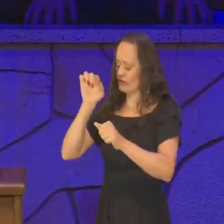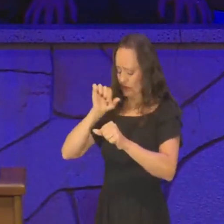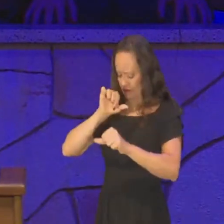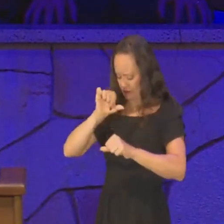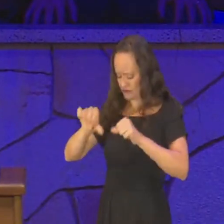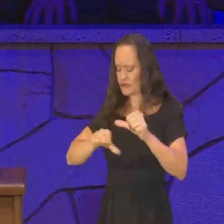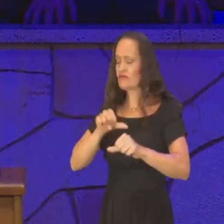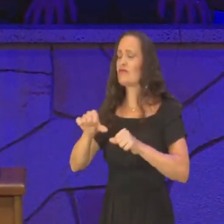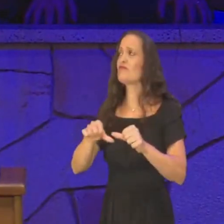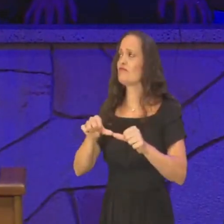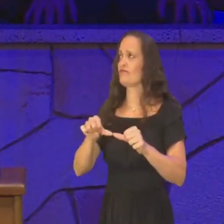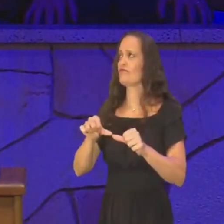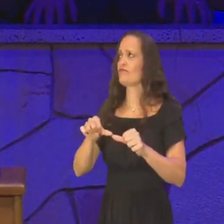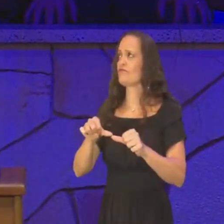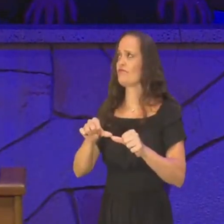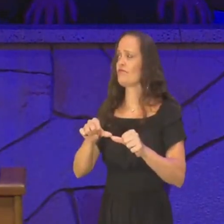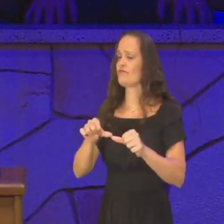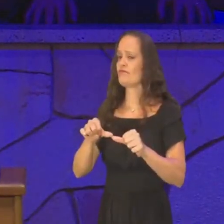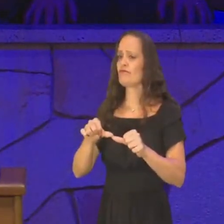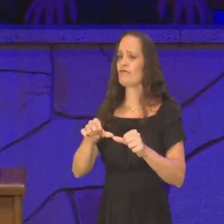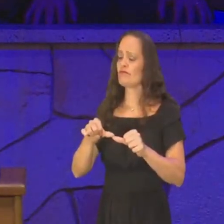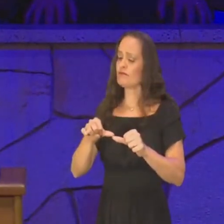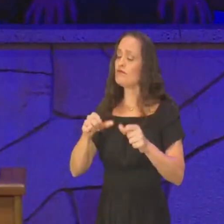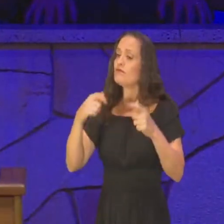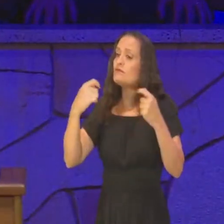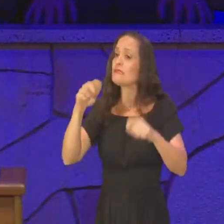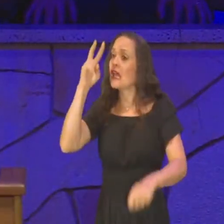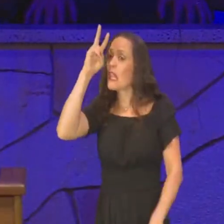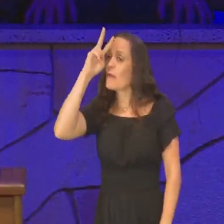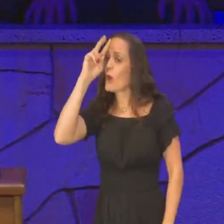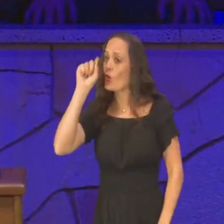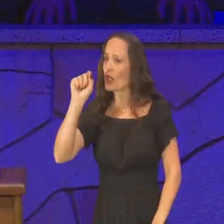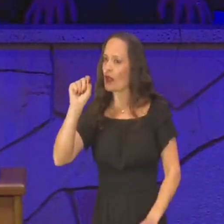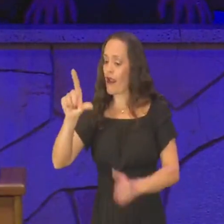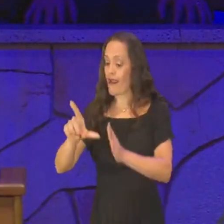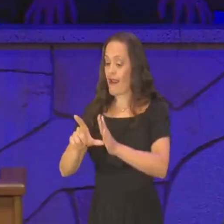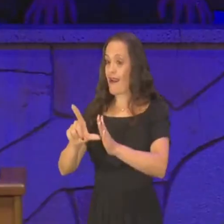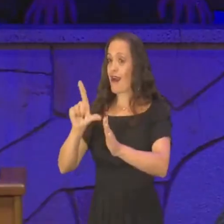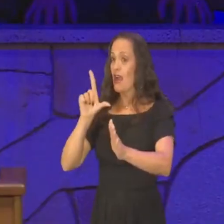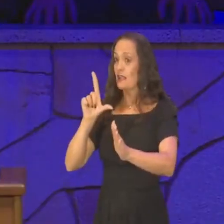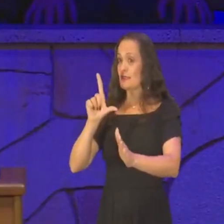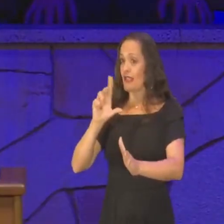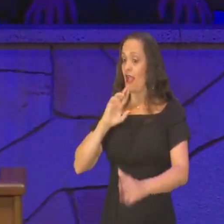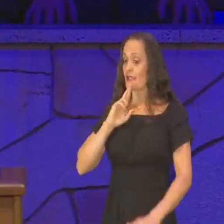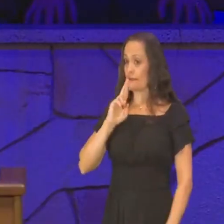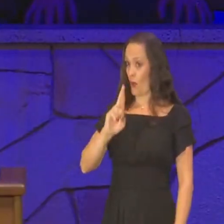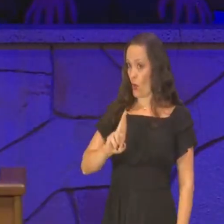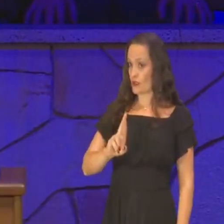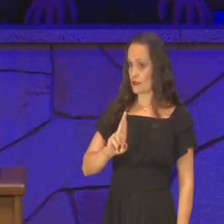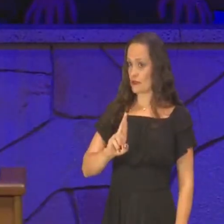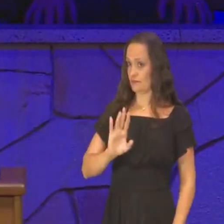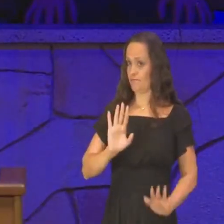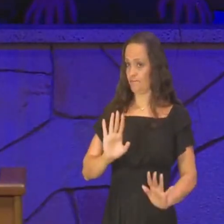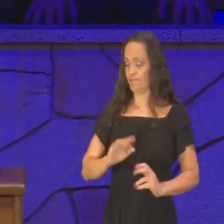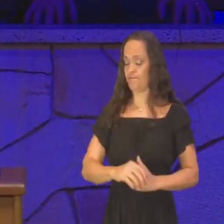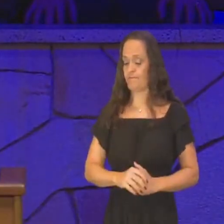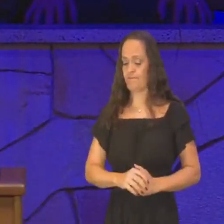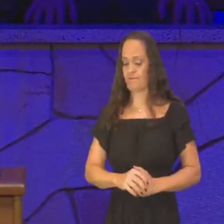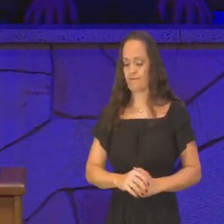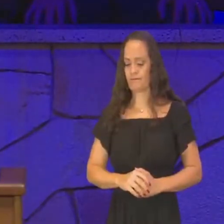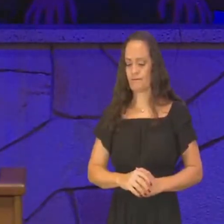Mas quando nós falamos de restauração, precisamos lembrar que antes da resposta, que no caso do texto aqui era o fogo,